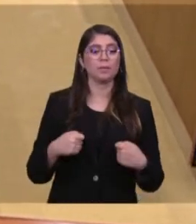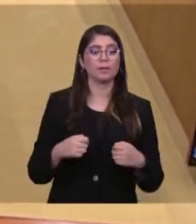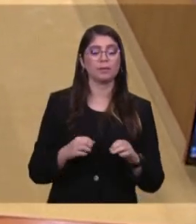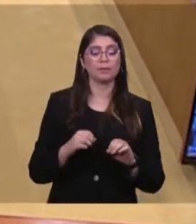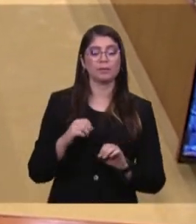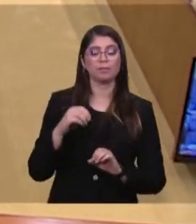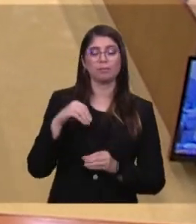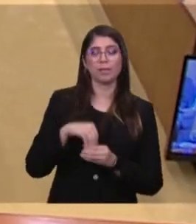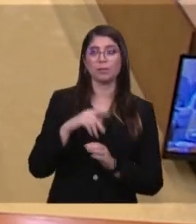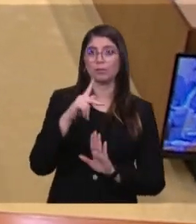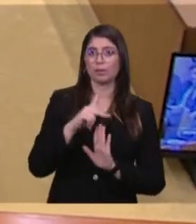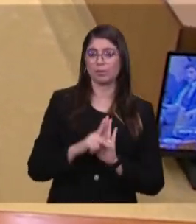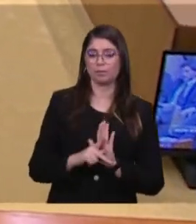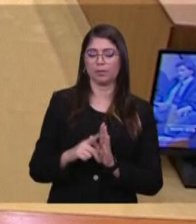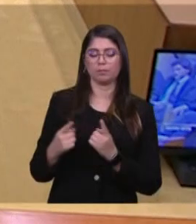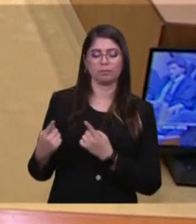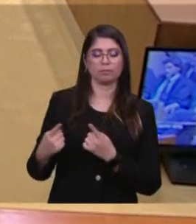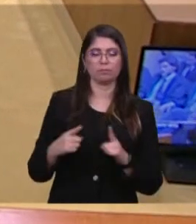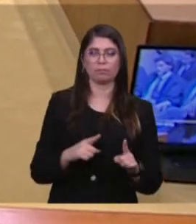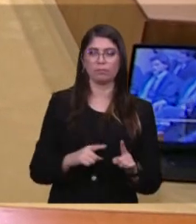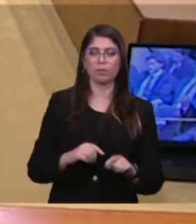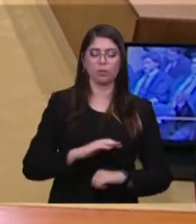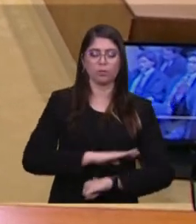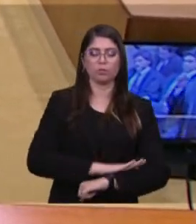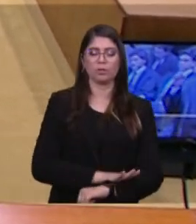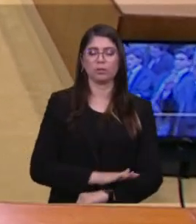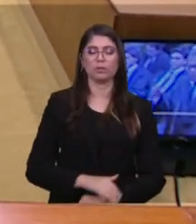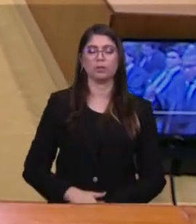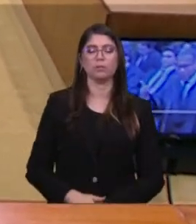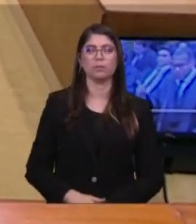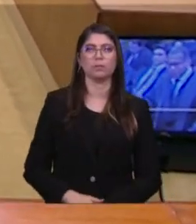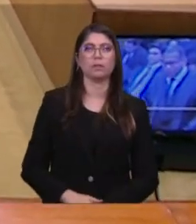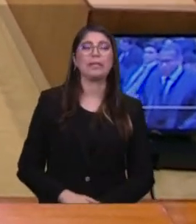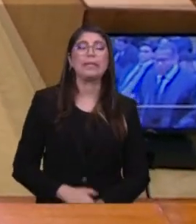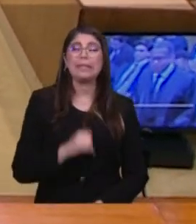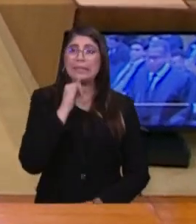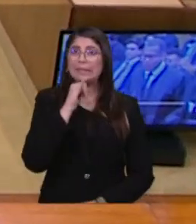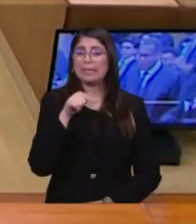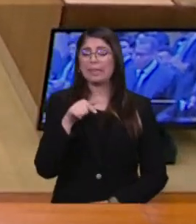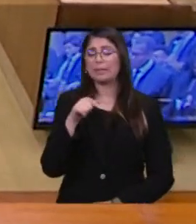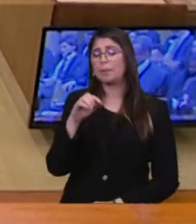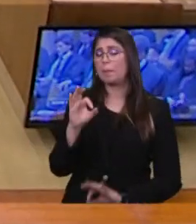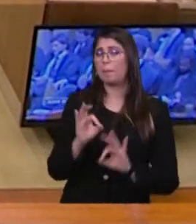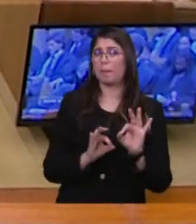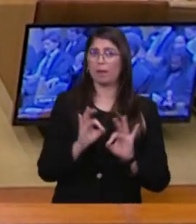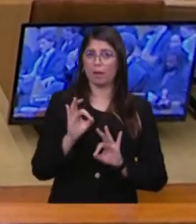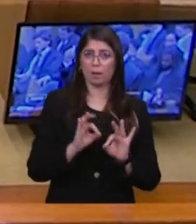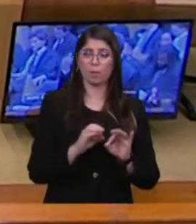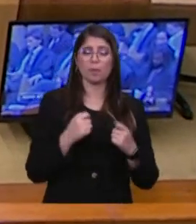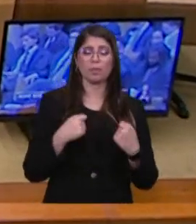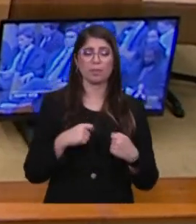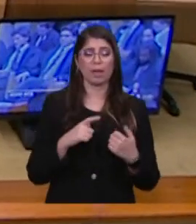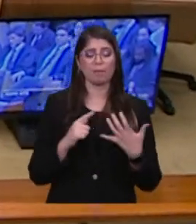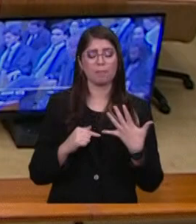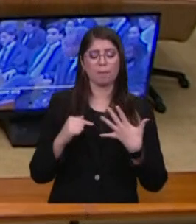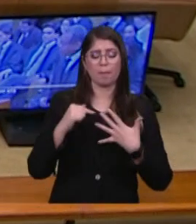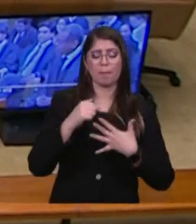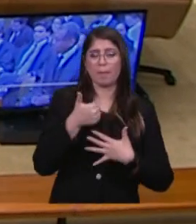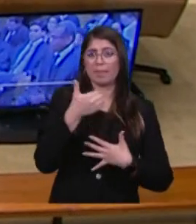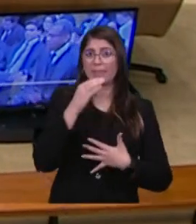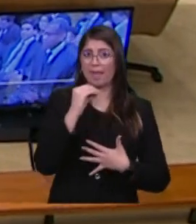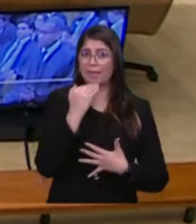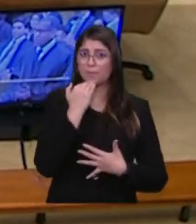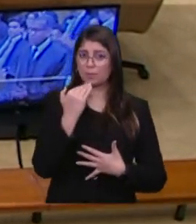de enfrentamento. Pois bem, se esse plano de enfrentamento deverá observar, no mínimo, esses 10